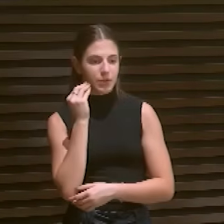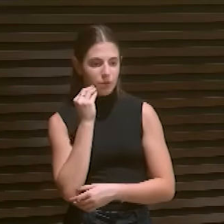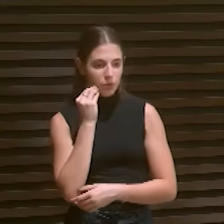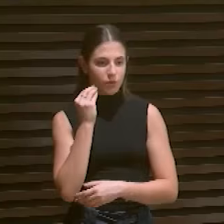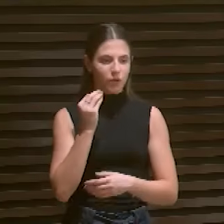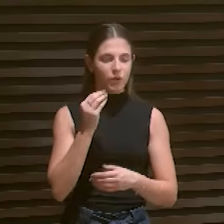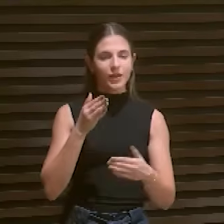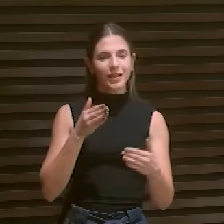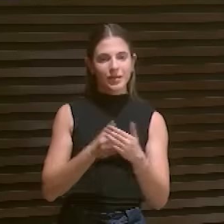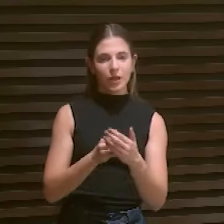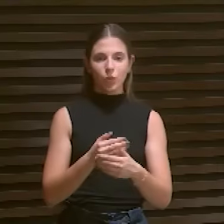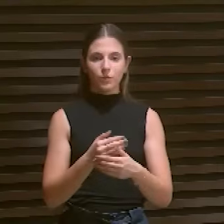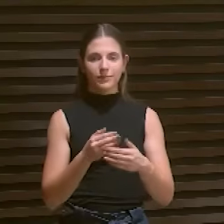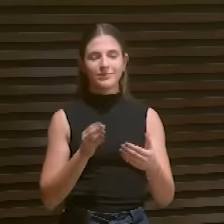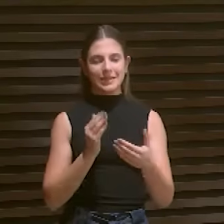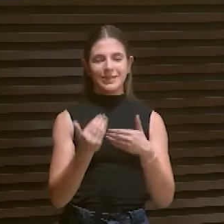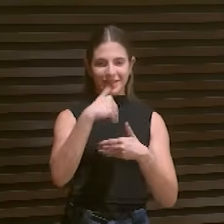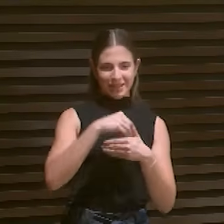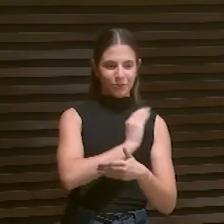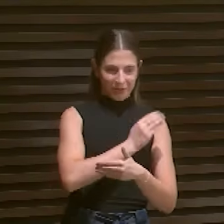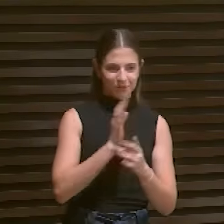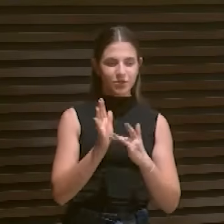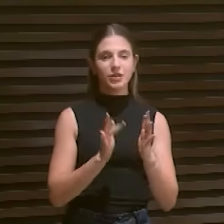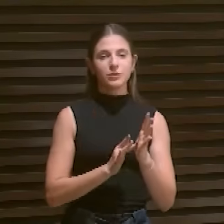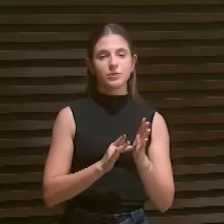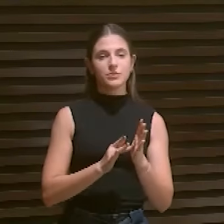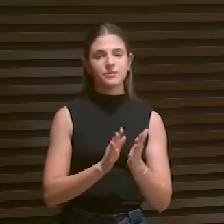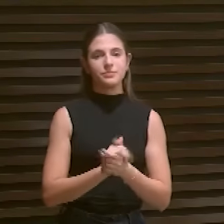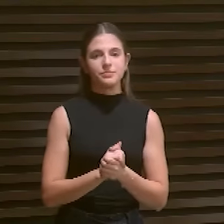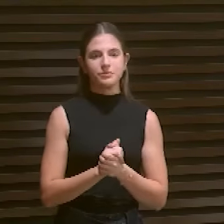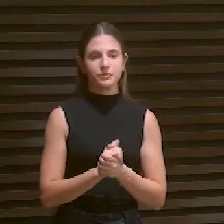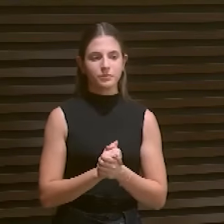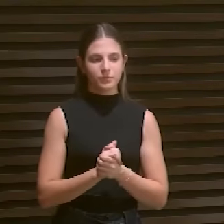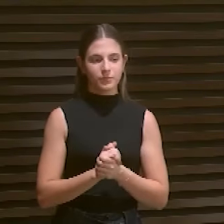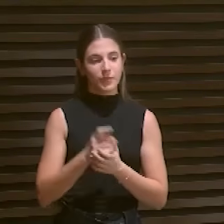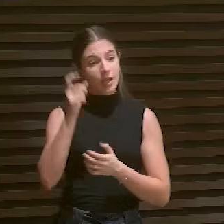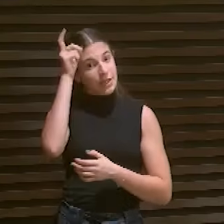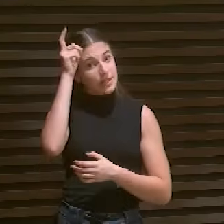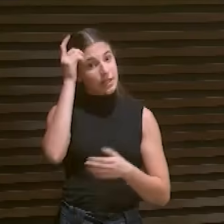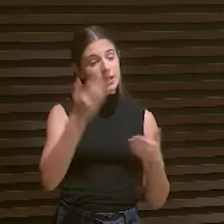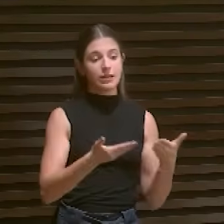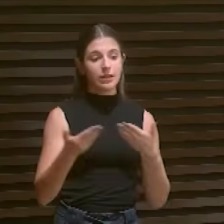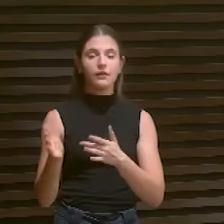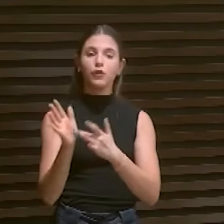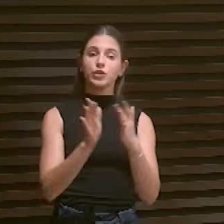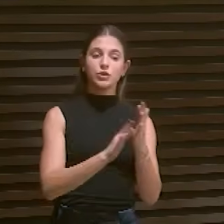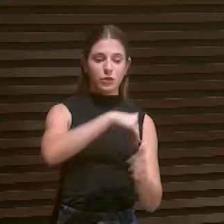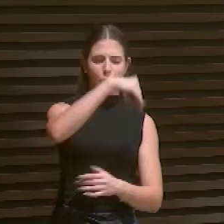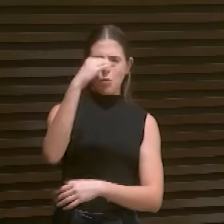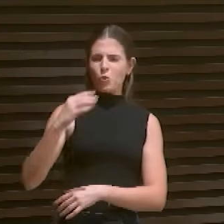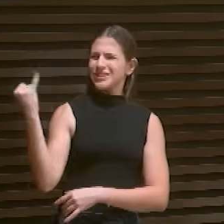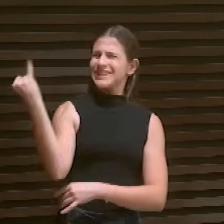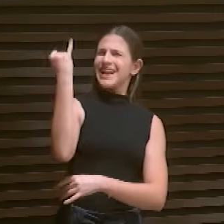olhos. Diz o texto, Mateus 4, 8 e 9. Levou-o ainda o diabo a um monte muito